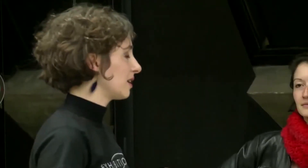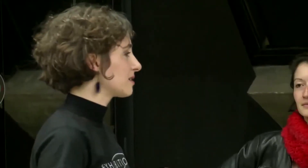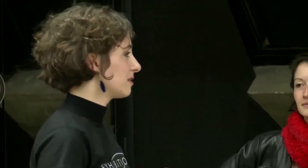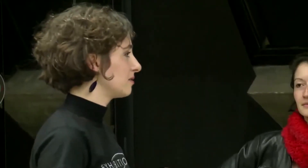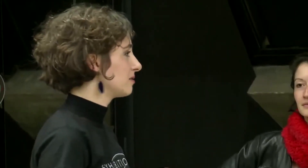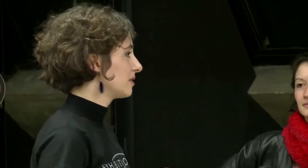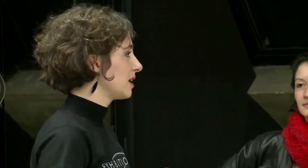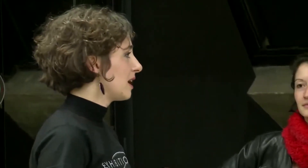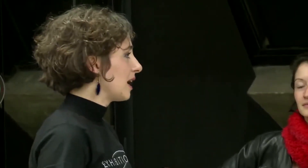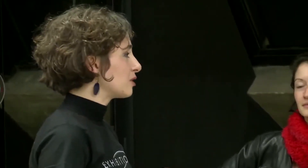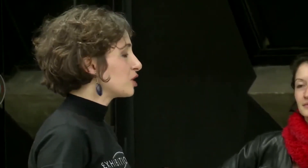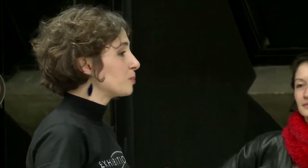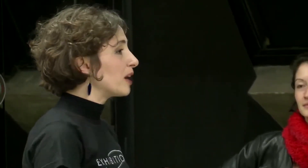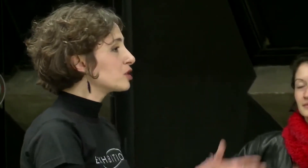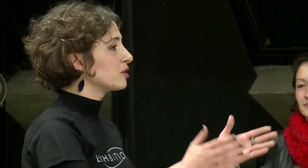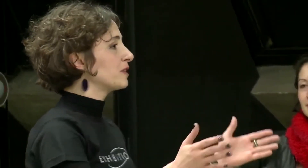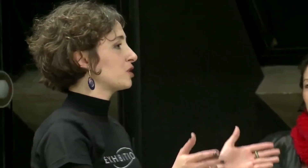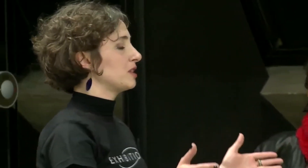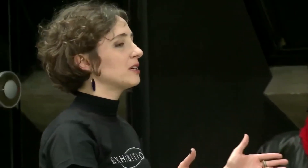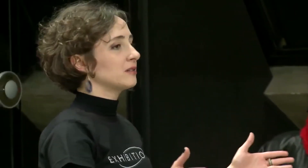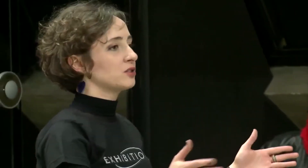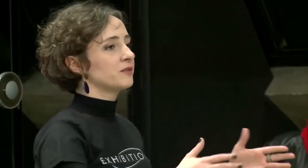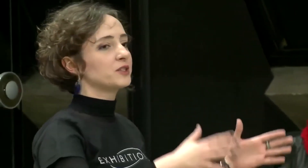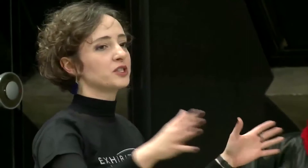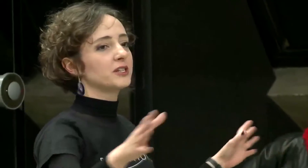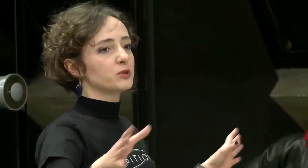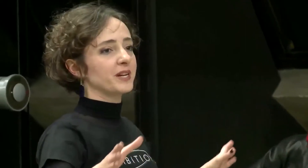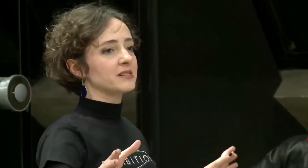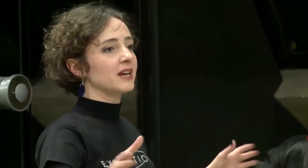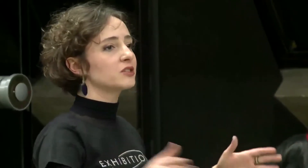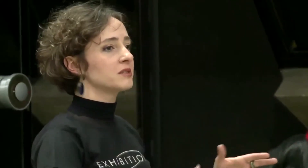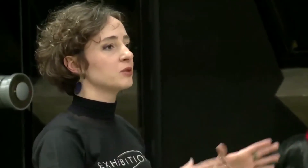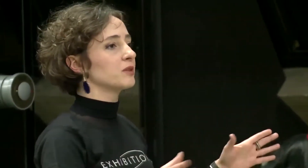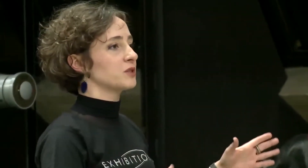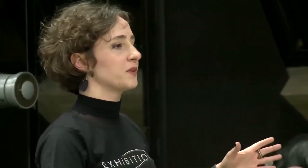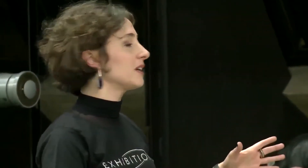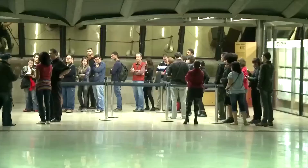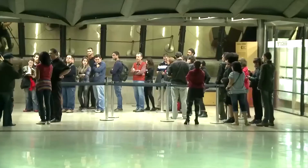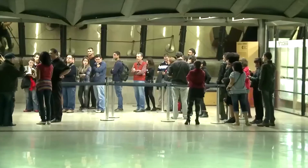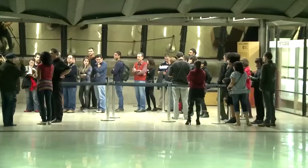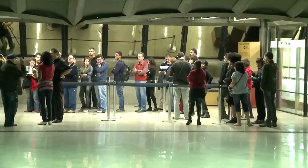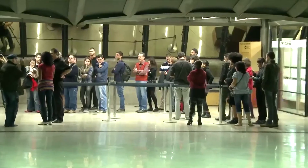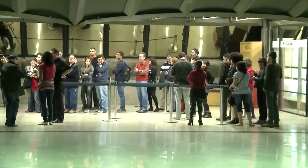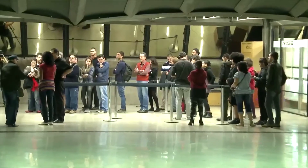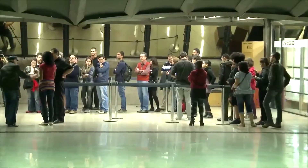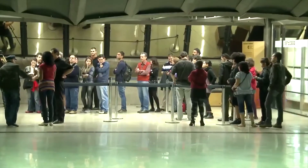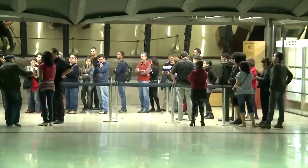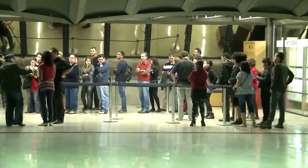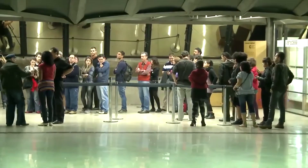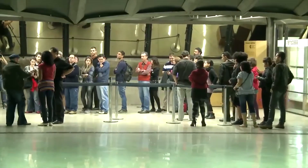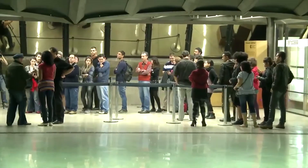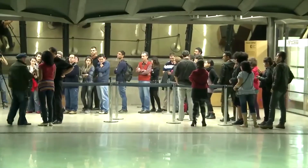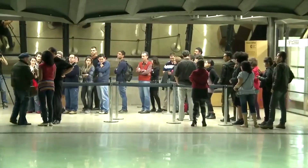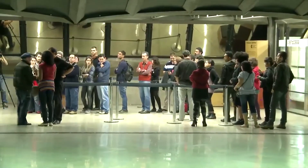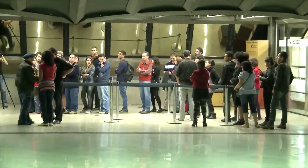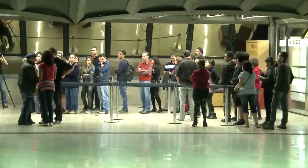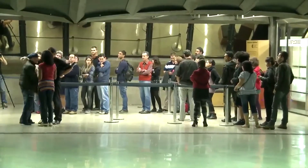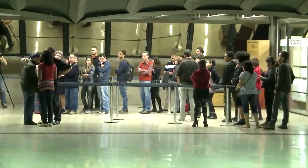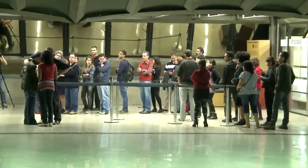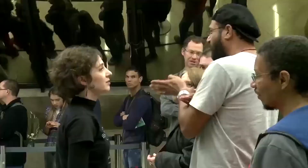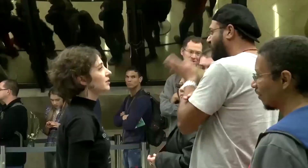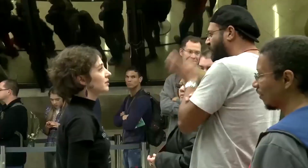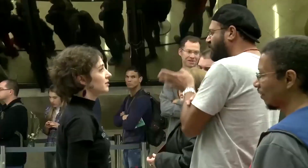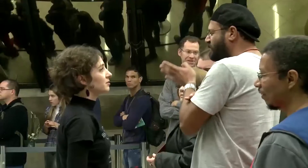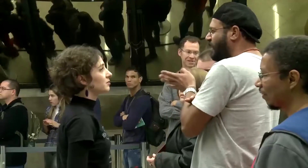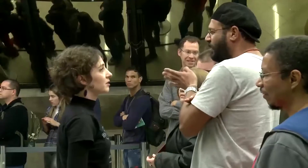razão. A gente pode dividir os presentes em duas filas, convidados e público comum? Podemos? E